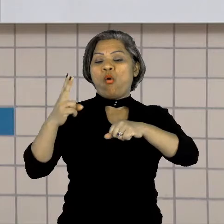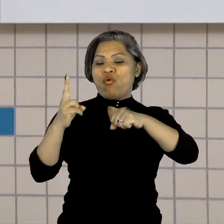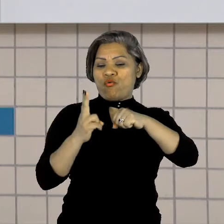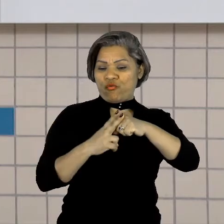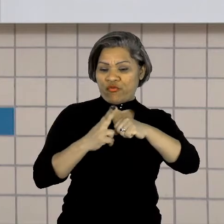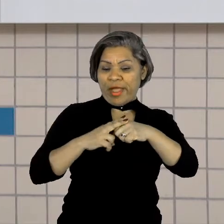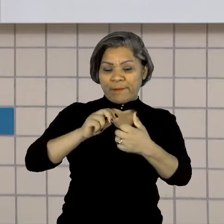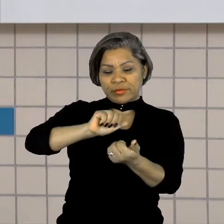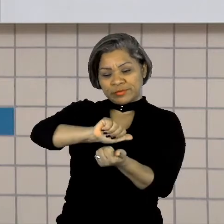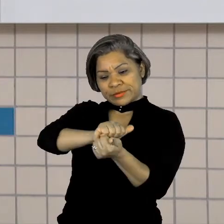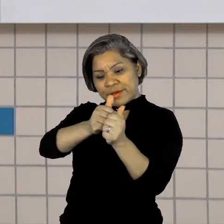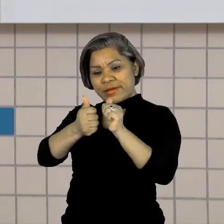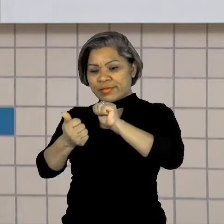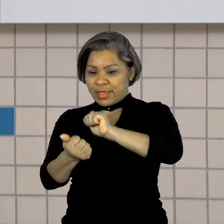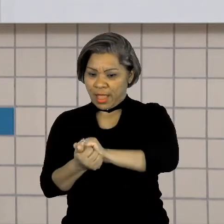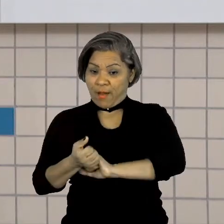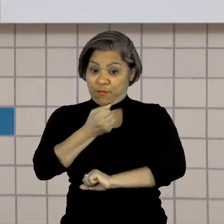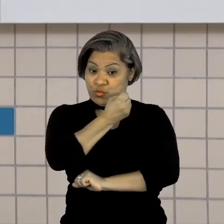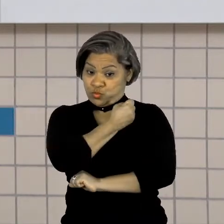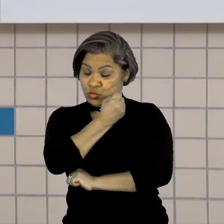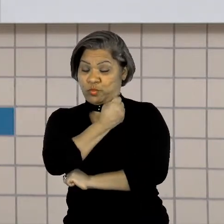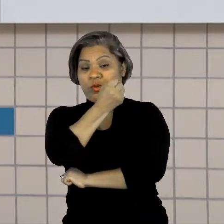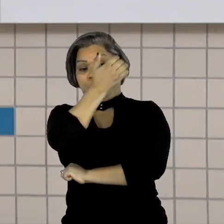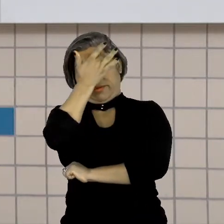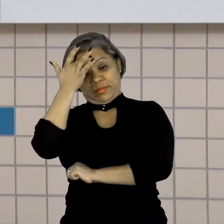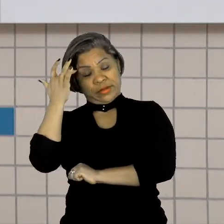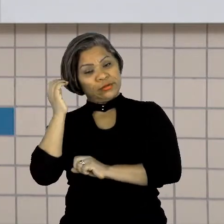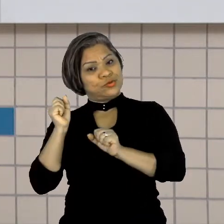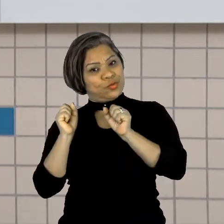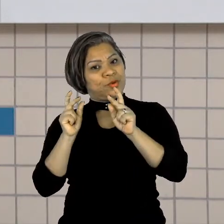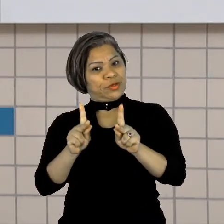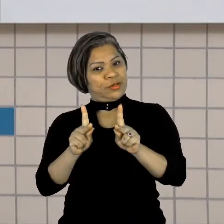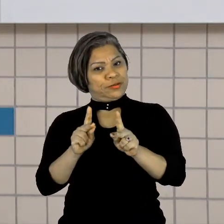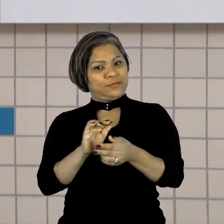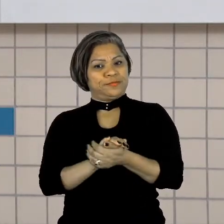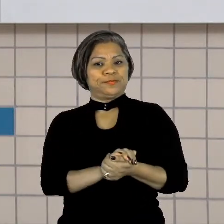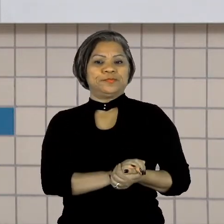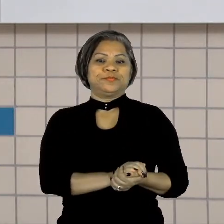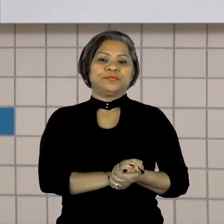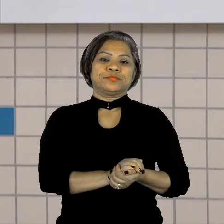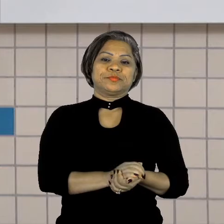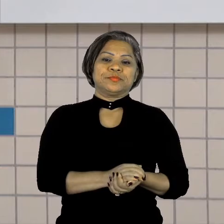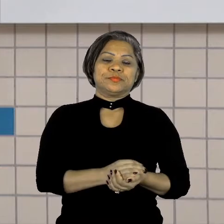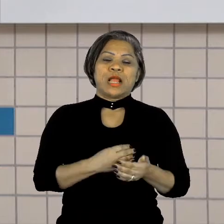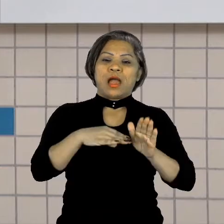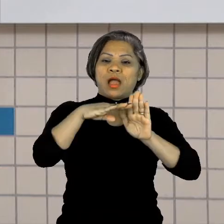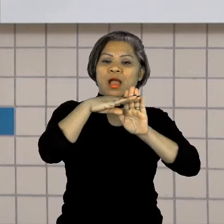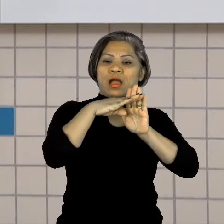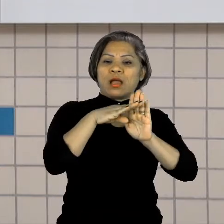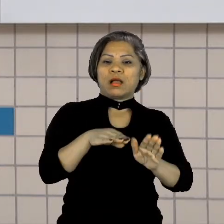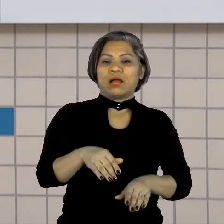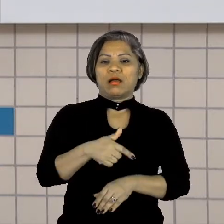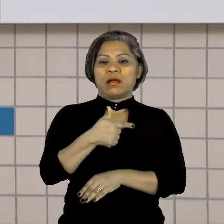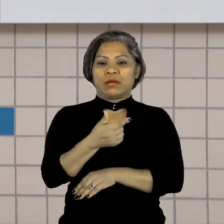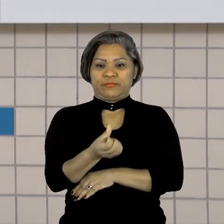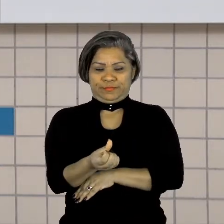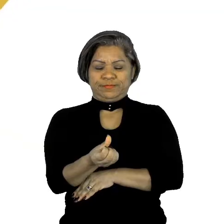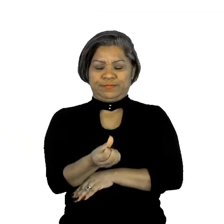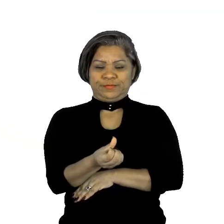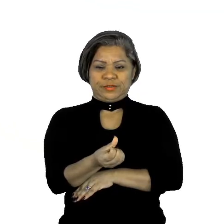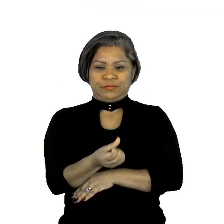em número e pessoa, ok? Vamos para o número 26, questão 26, vamos já tentar responder? Então vamos